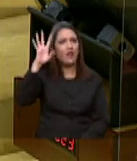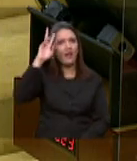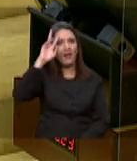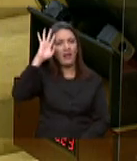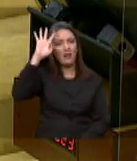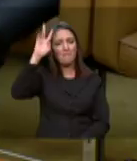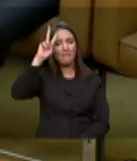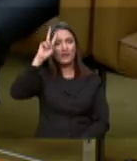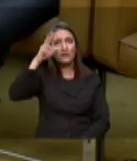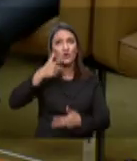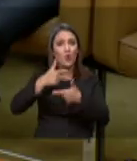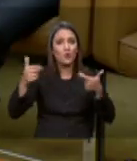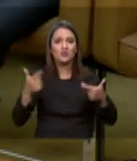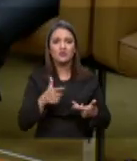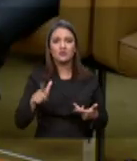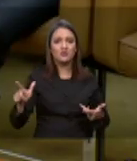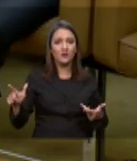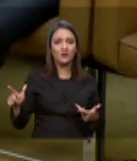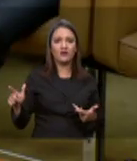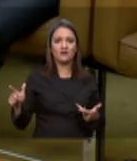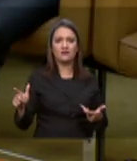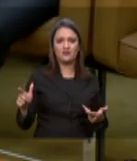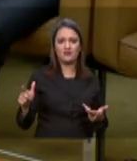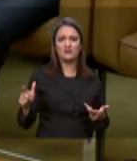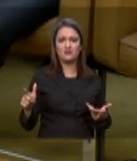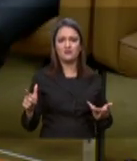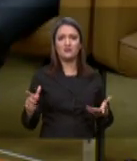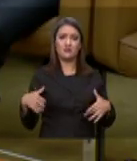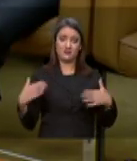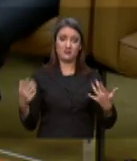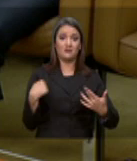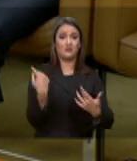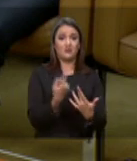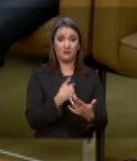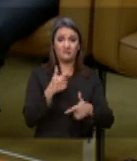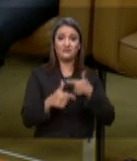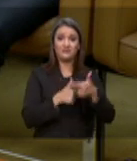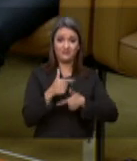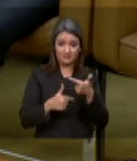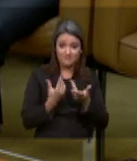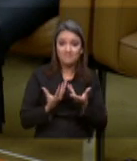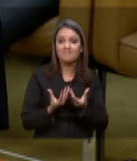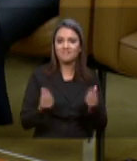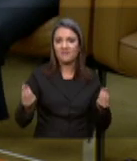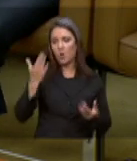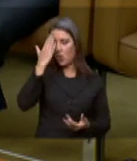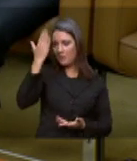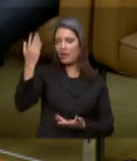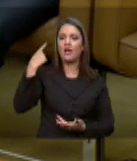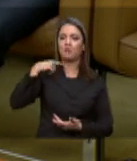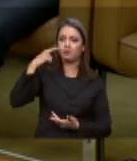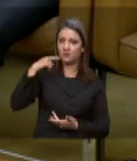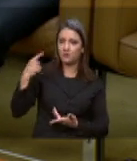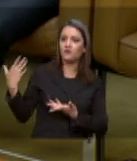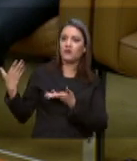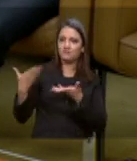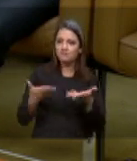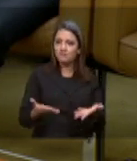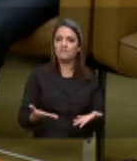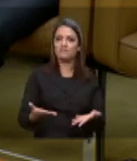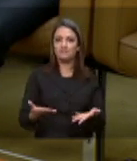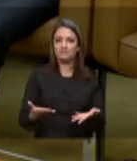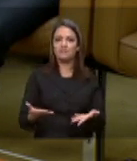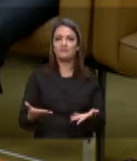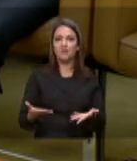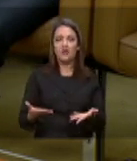outro caminho. Faz sustentação oral de forma presencial. Nós trabalhamos muito e eu quero agradecer a todos os advogados branca, presentes.